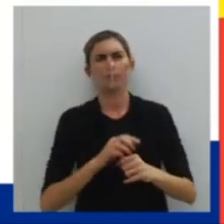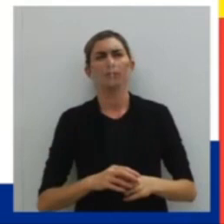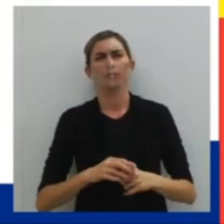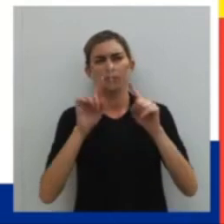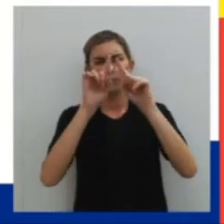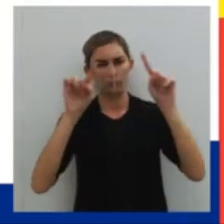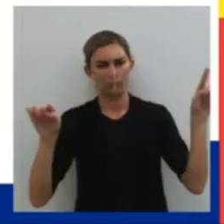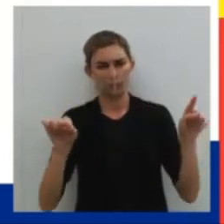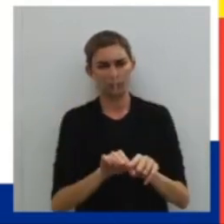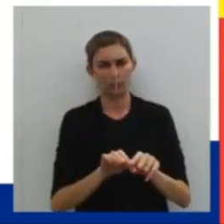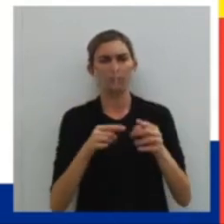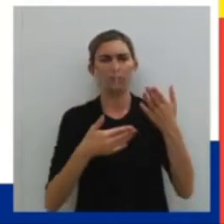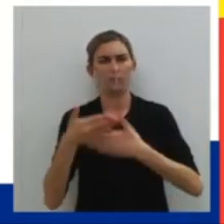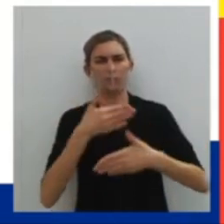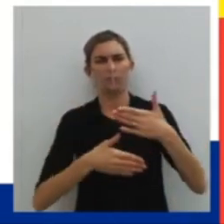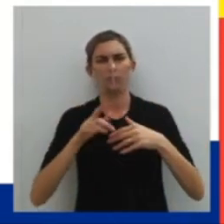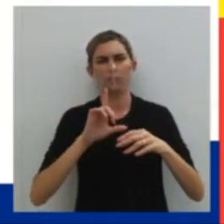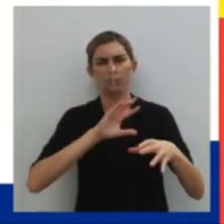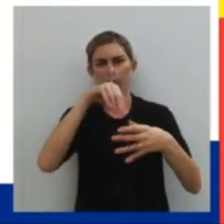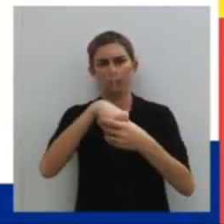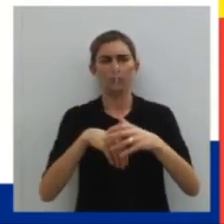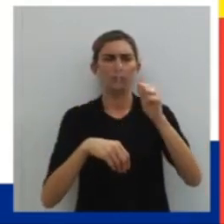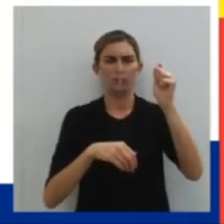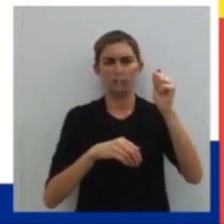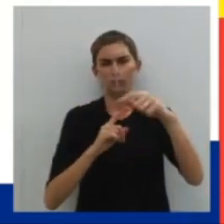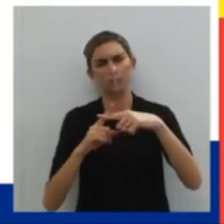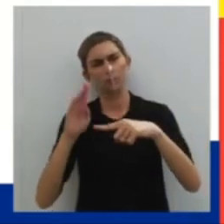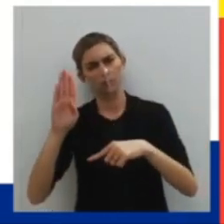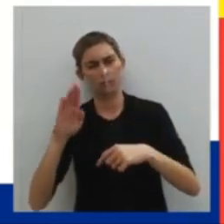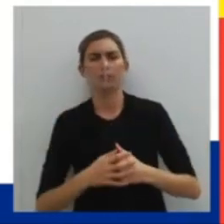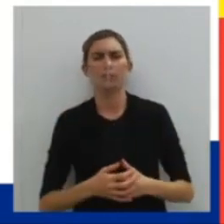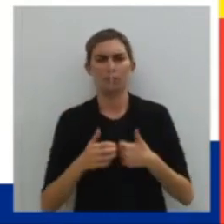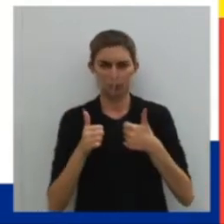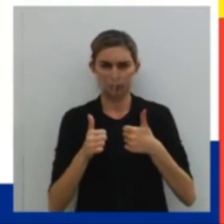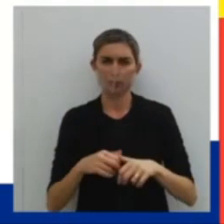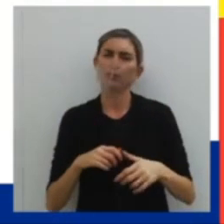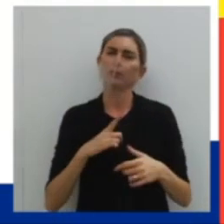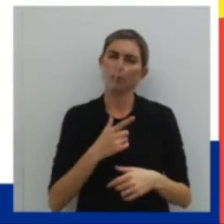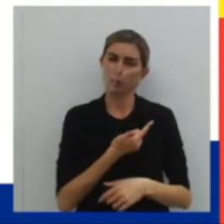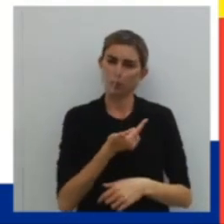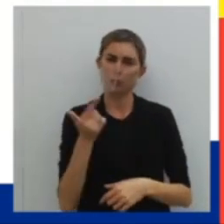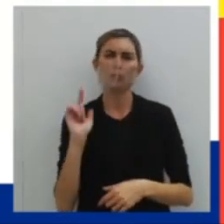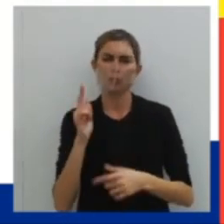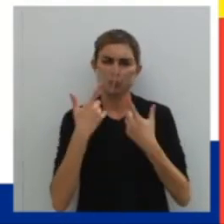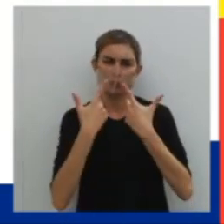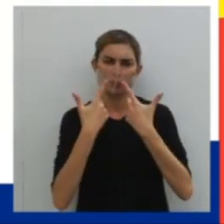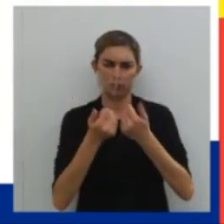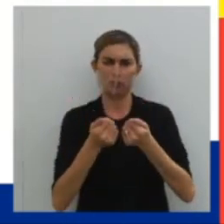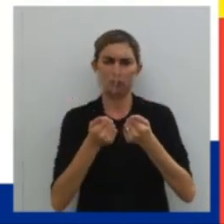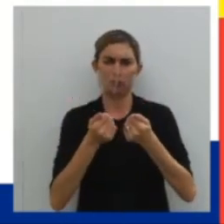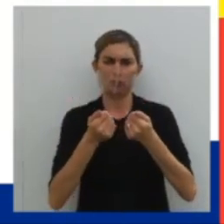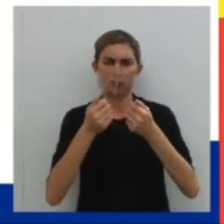essa relação estiver contida no produto cartesiano. Beleza? É uma outra linguagem matemática,